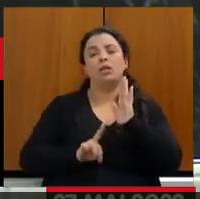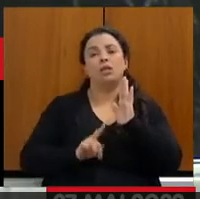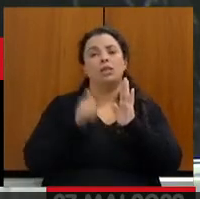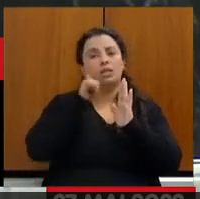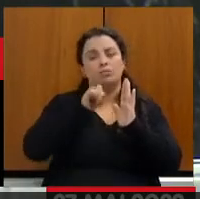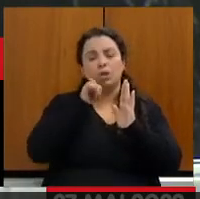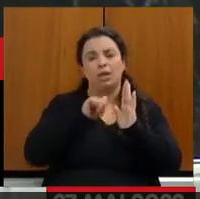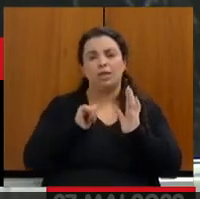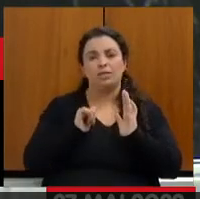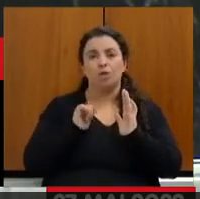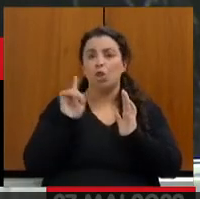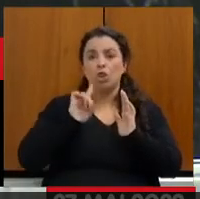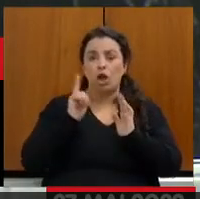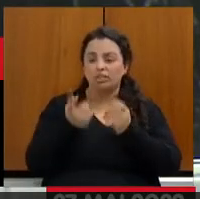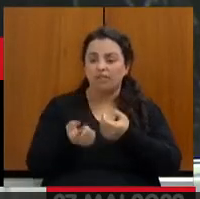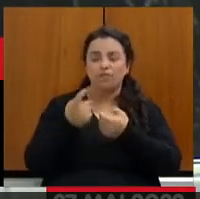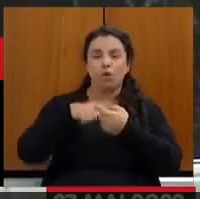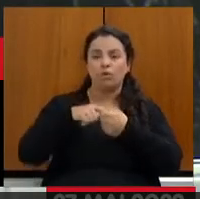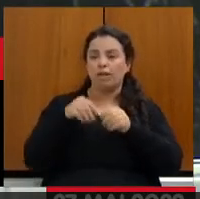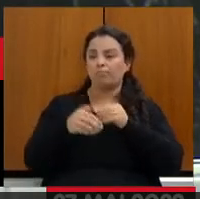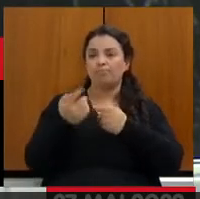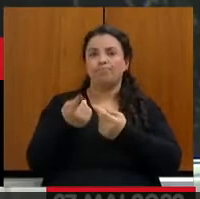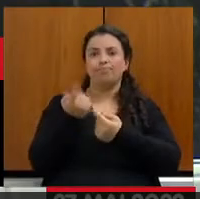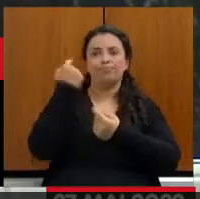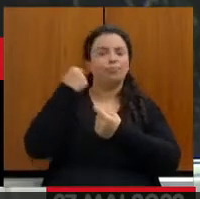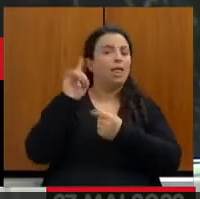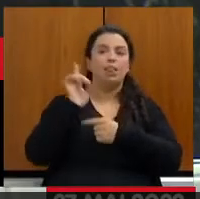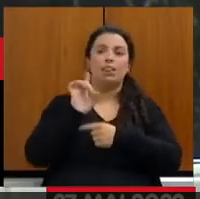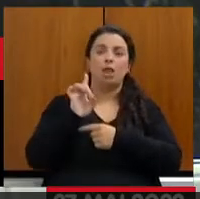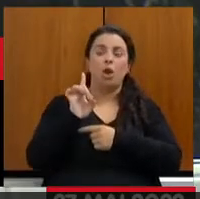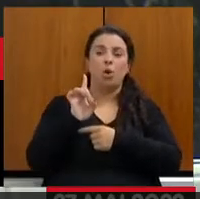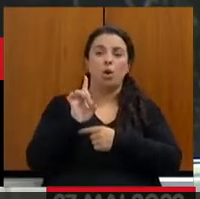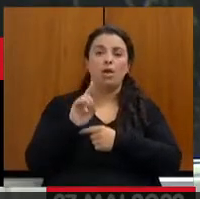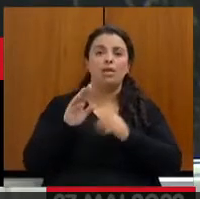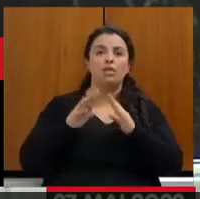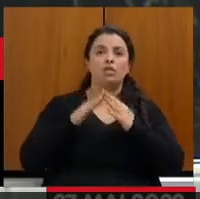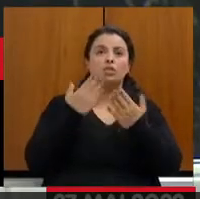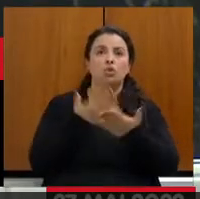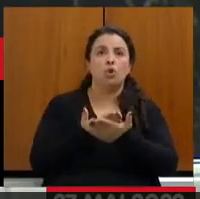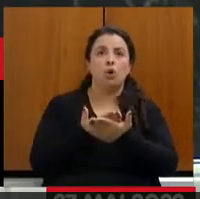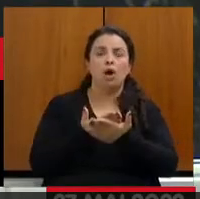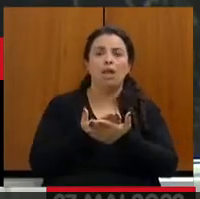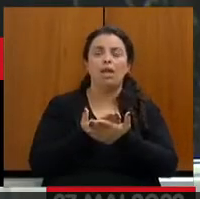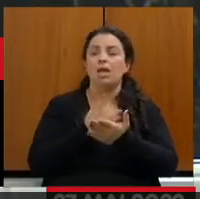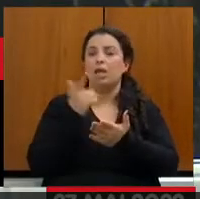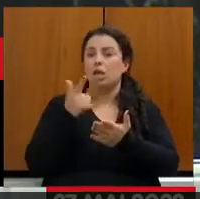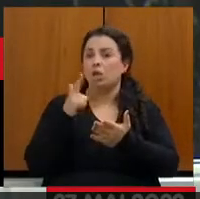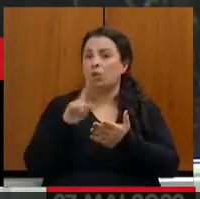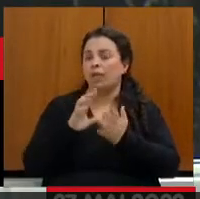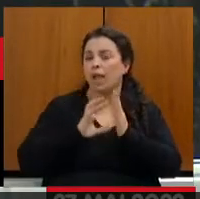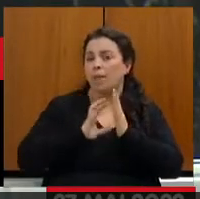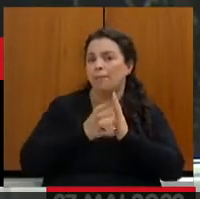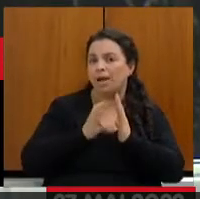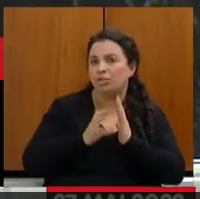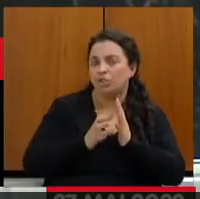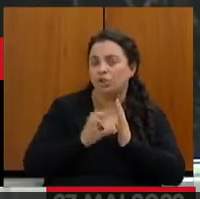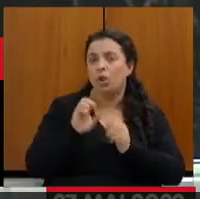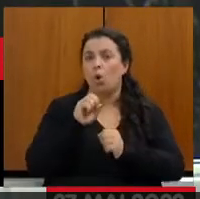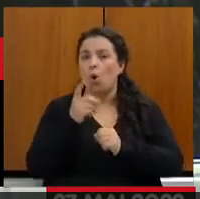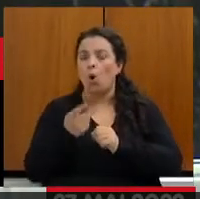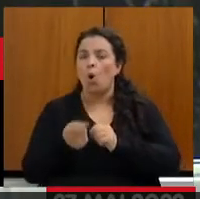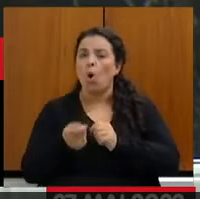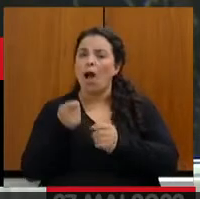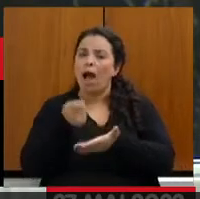um passo sequer para trás nenhuma escola sem partido ou ameaça de Condenação por ideologia de